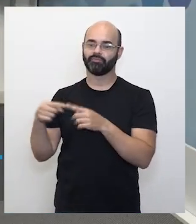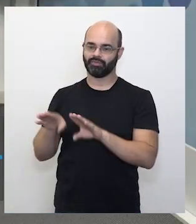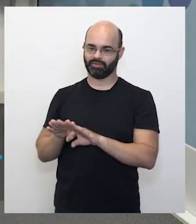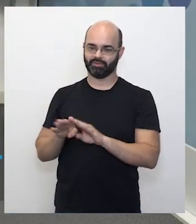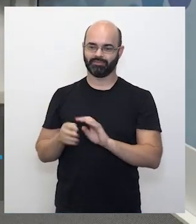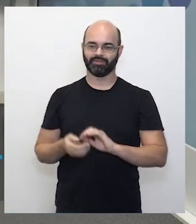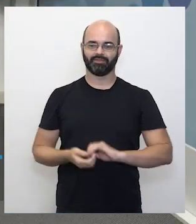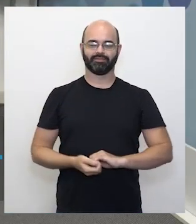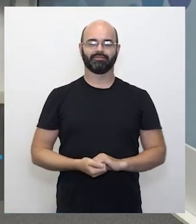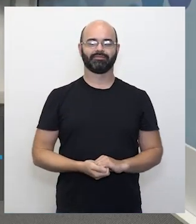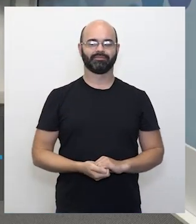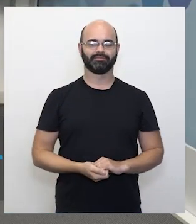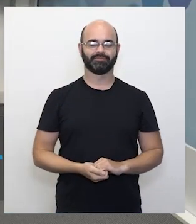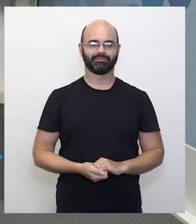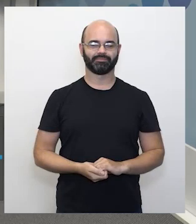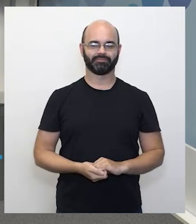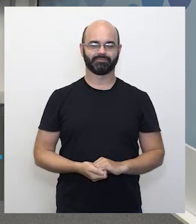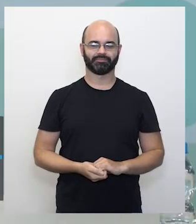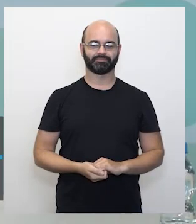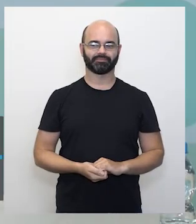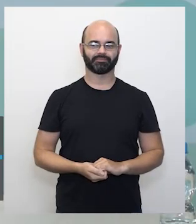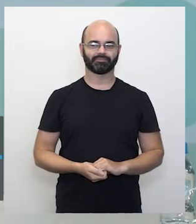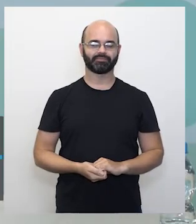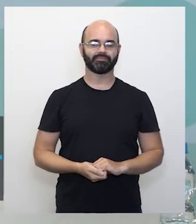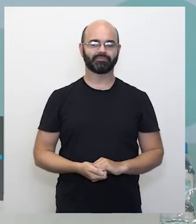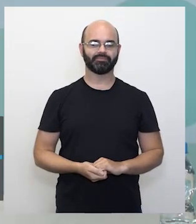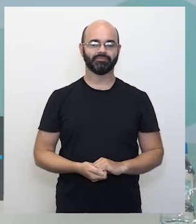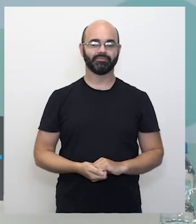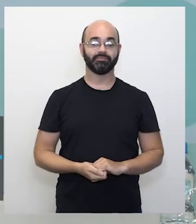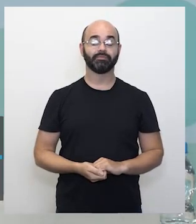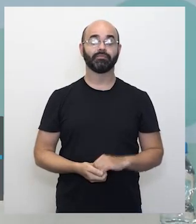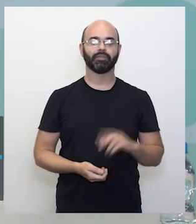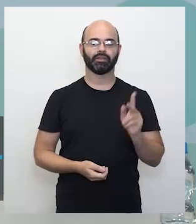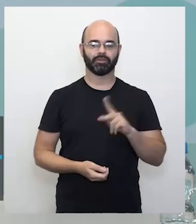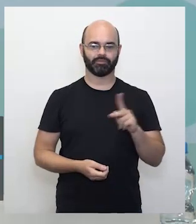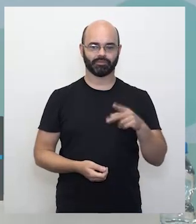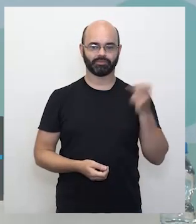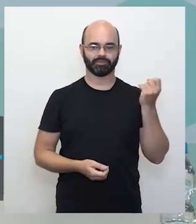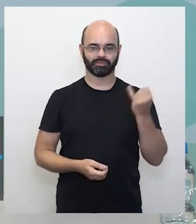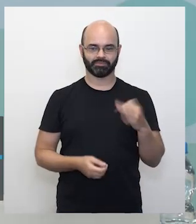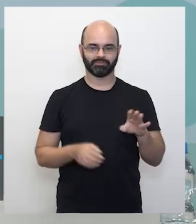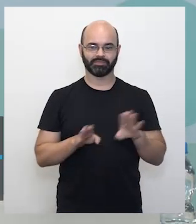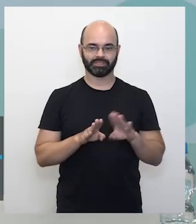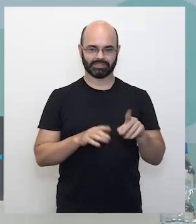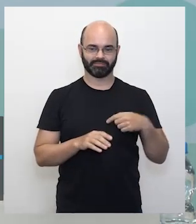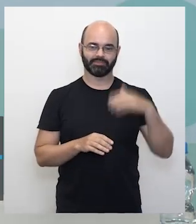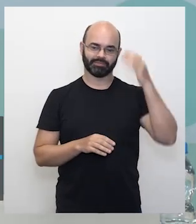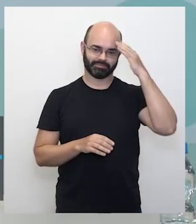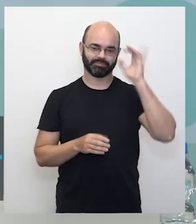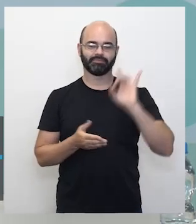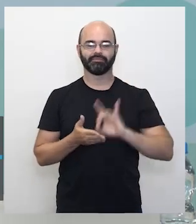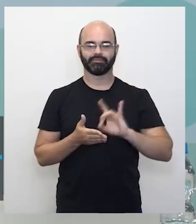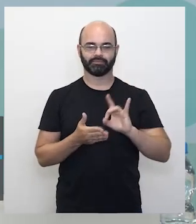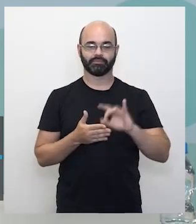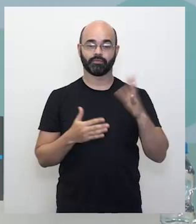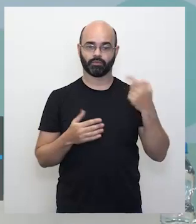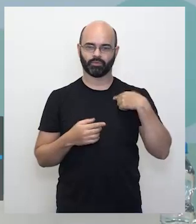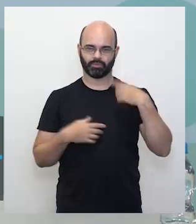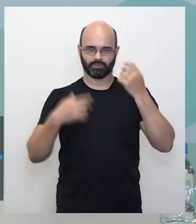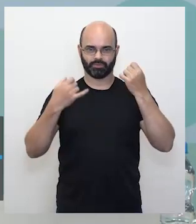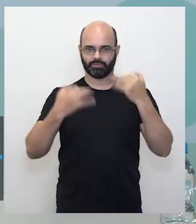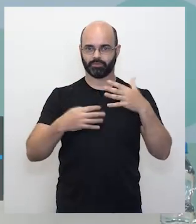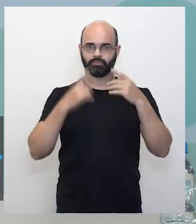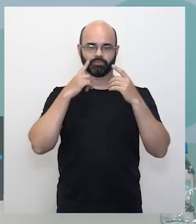assim, só uma coisa aqui que a professora Marinês não entendeu. Quando eu falei para a Jennifer que ela ia entender melhor sobre a